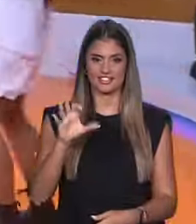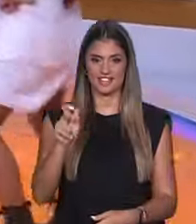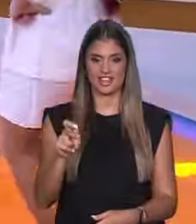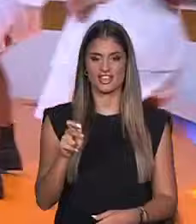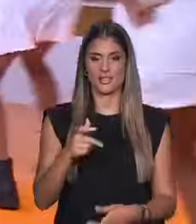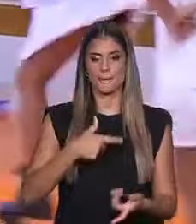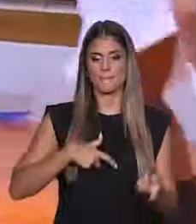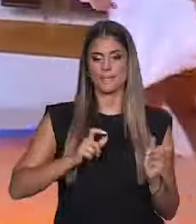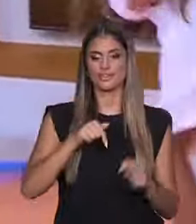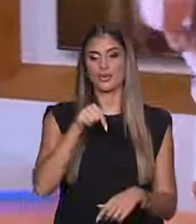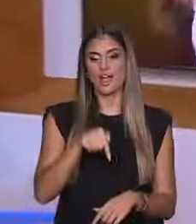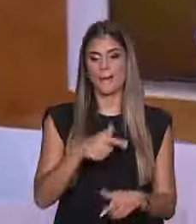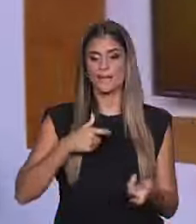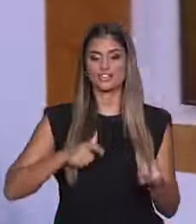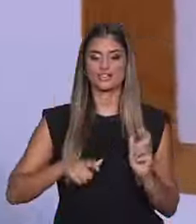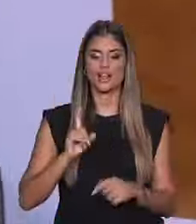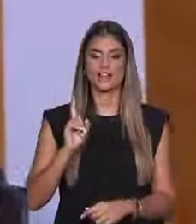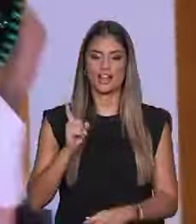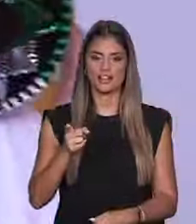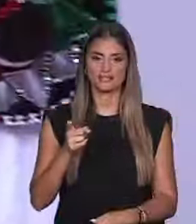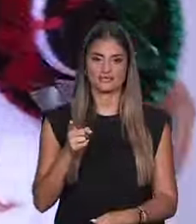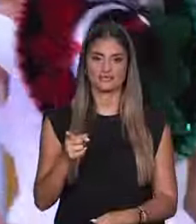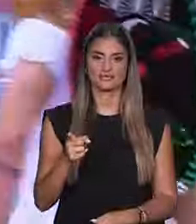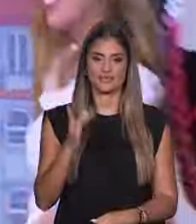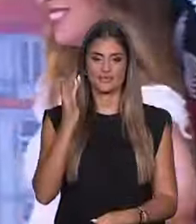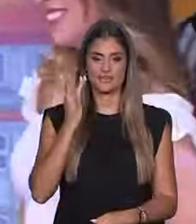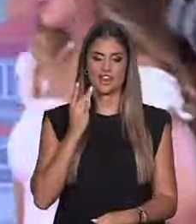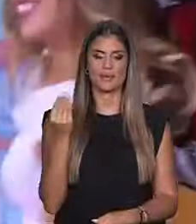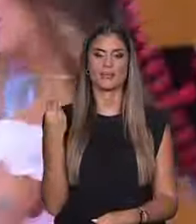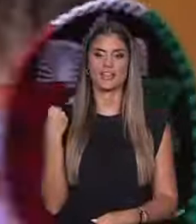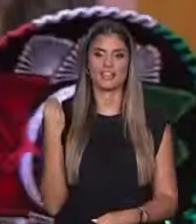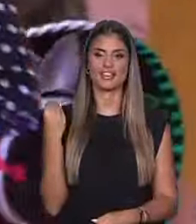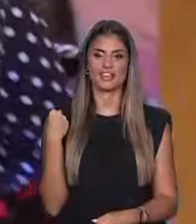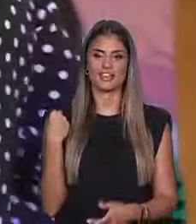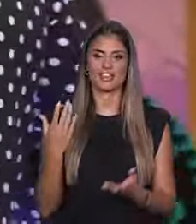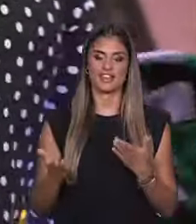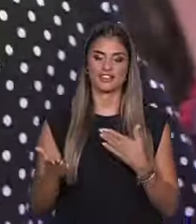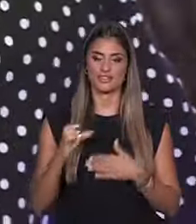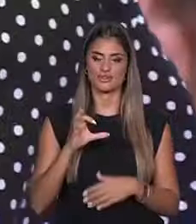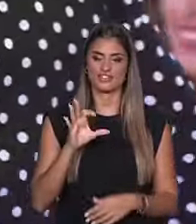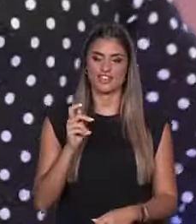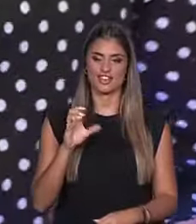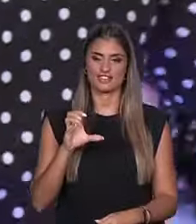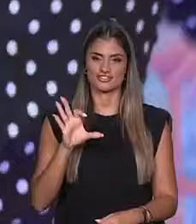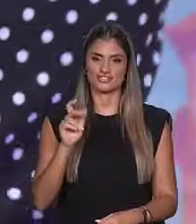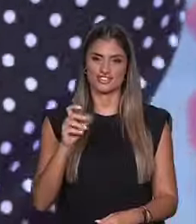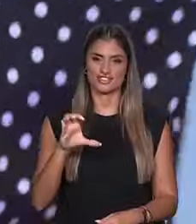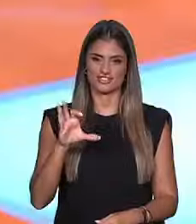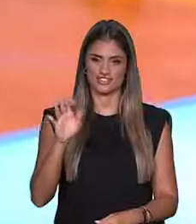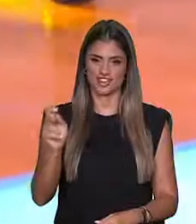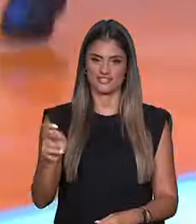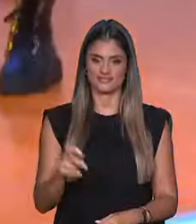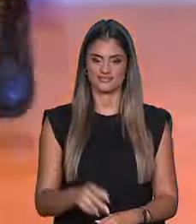cá, México pra lá, morena atrevida, dançou cha cha cha.